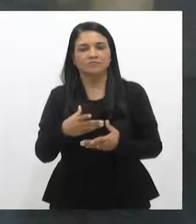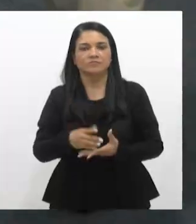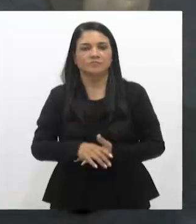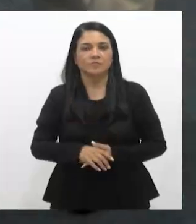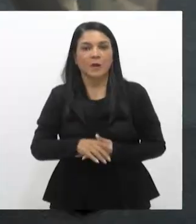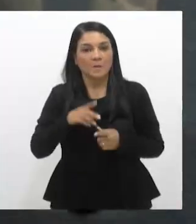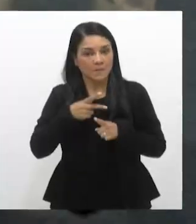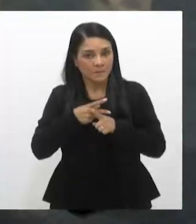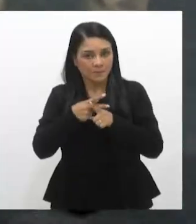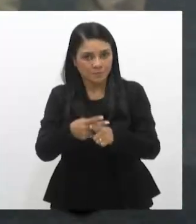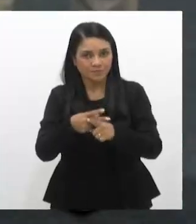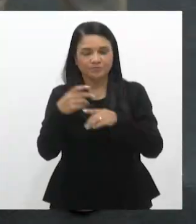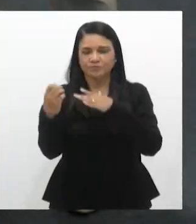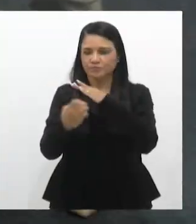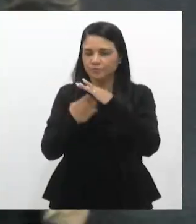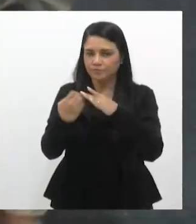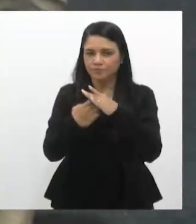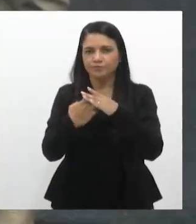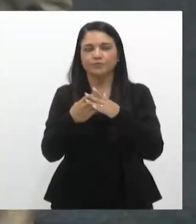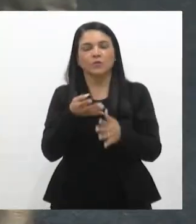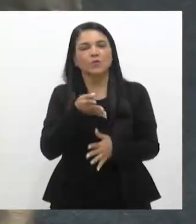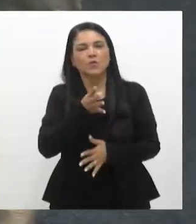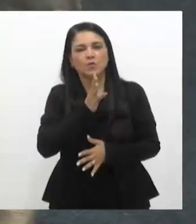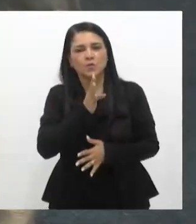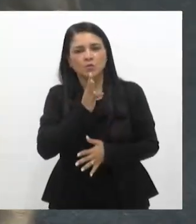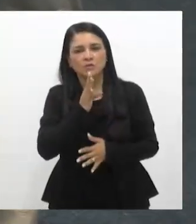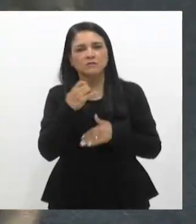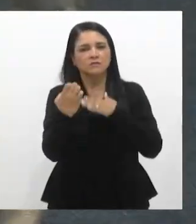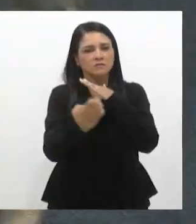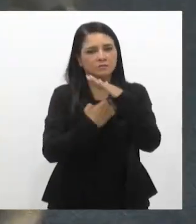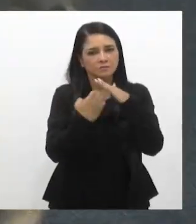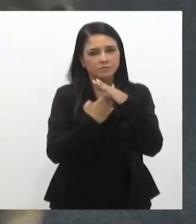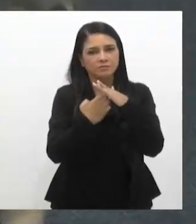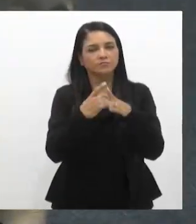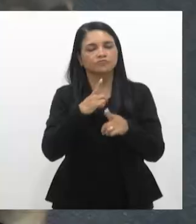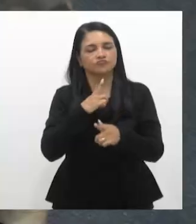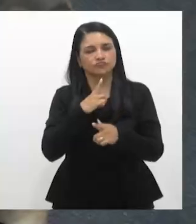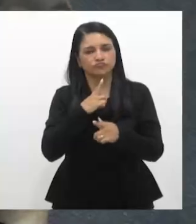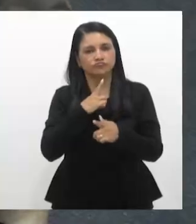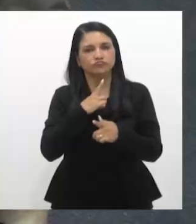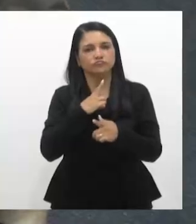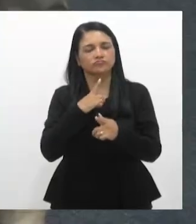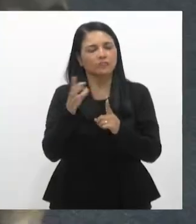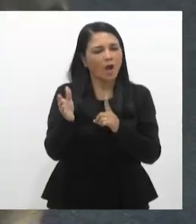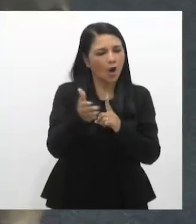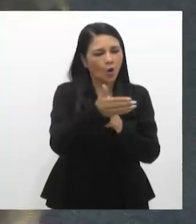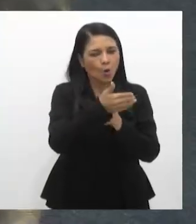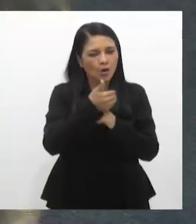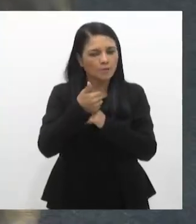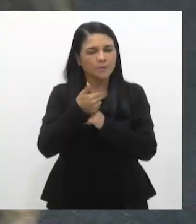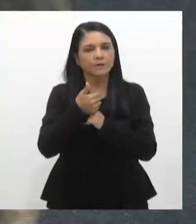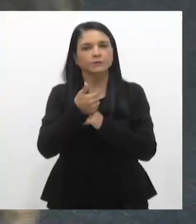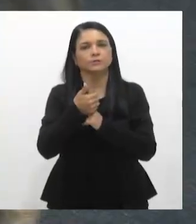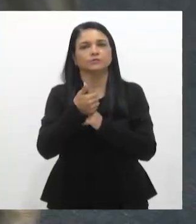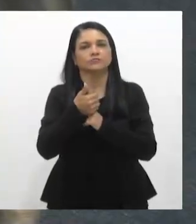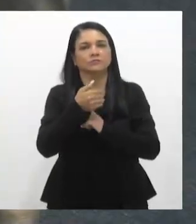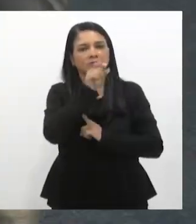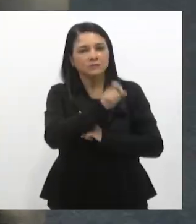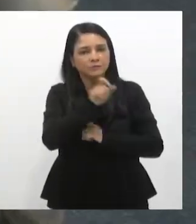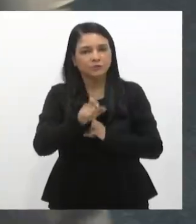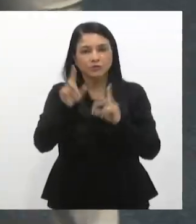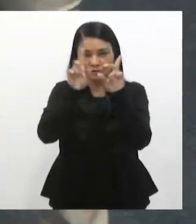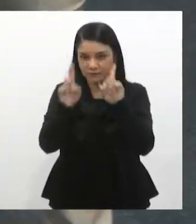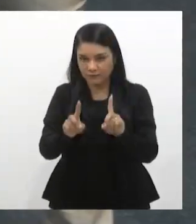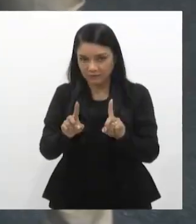para premiar empresas, né, reconhecer as empresas que tenham muito acolhimento a essa pauta das pessoas com